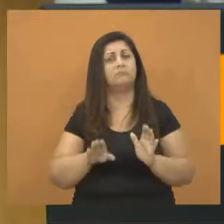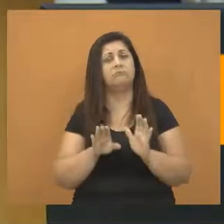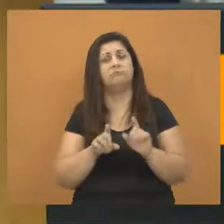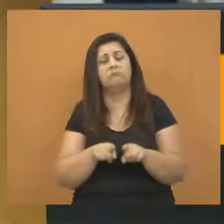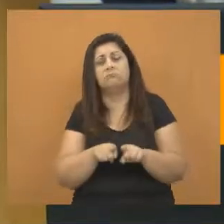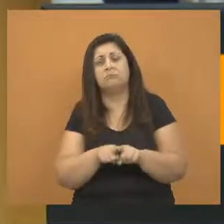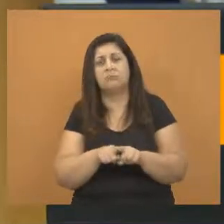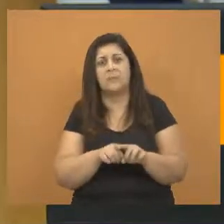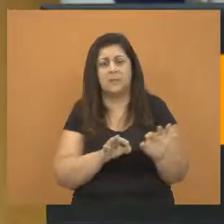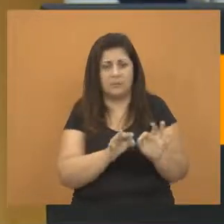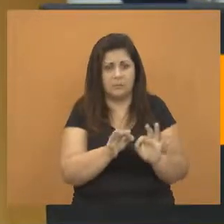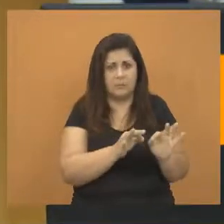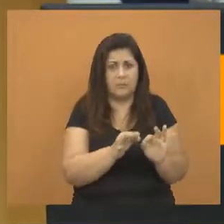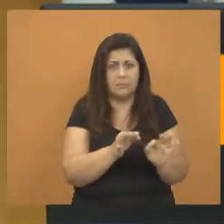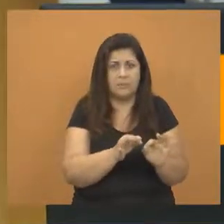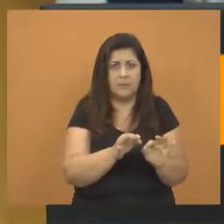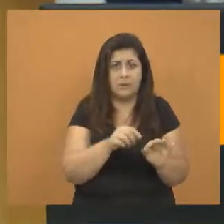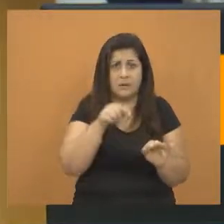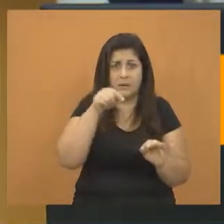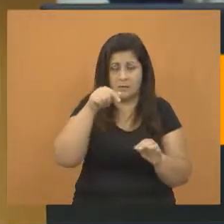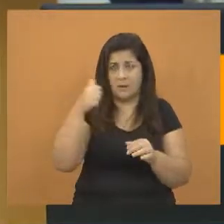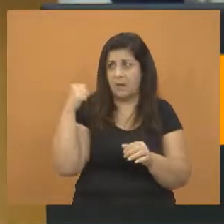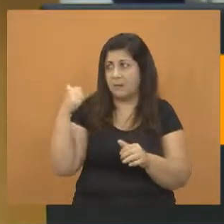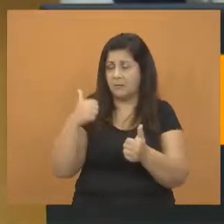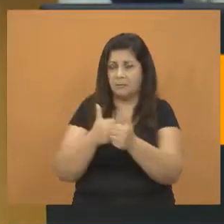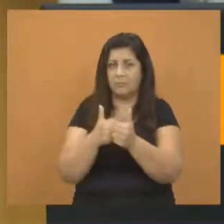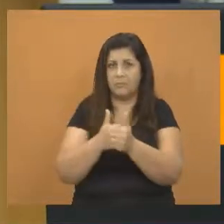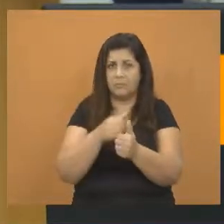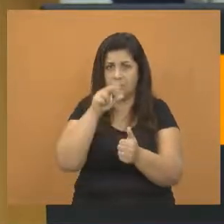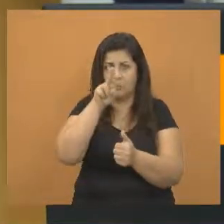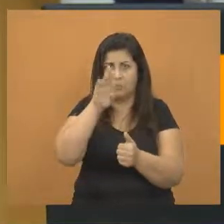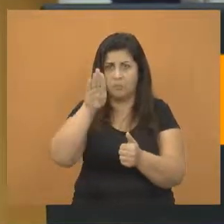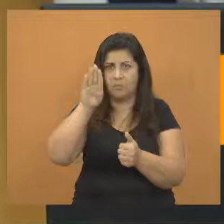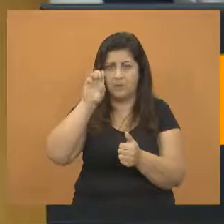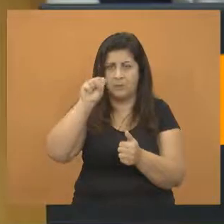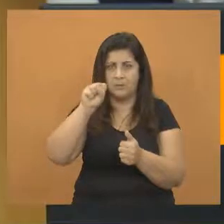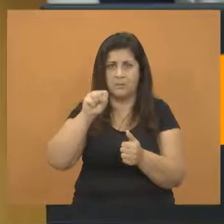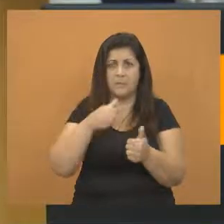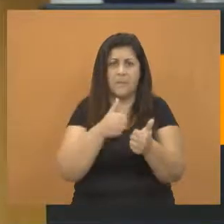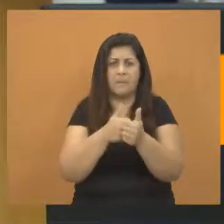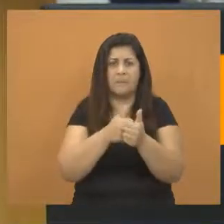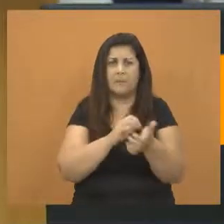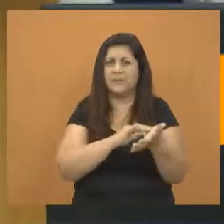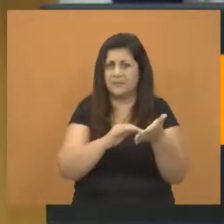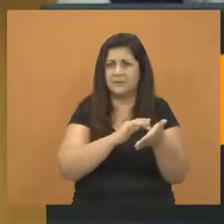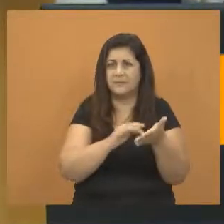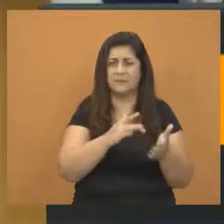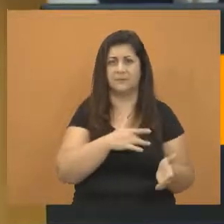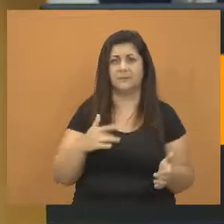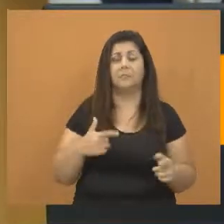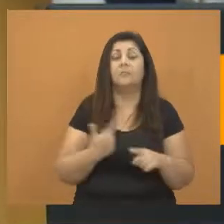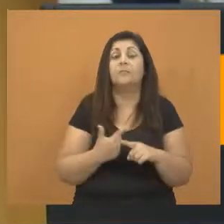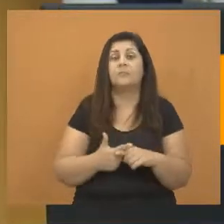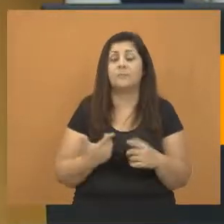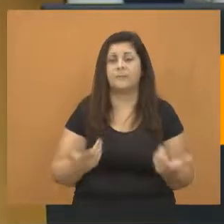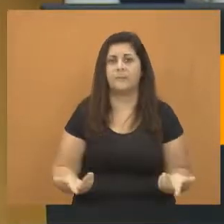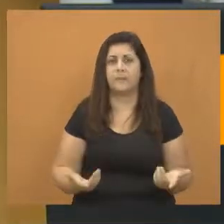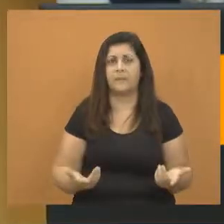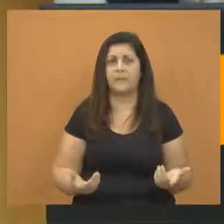um postinho, uma unidade básica, aqui, perto de onde é hoje a Secretaria de Saúde. Por quê? além de